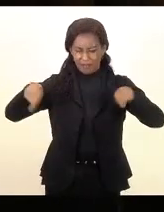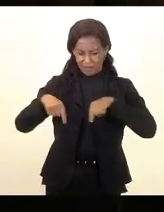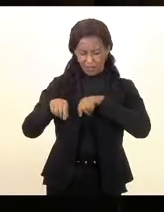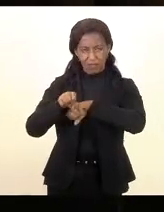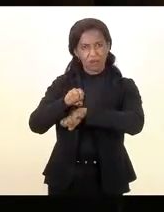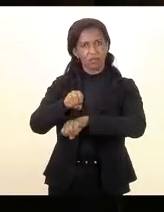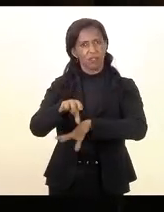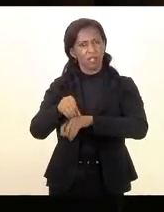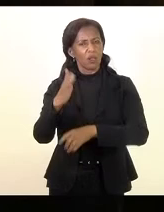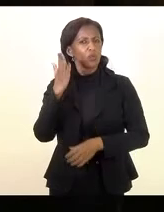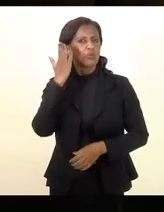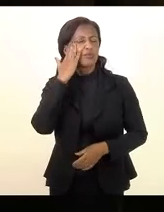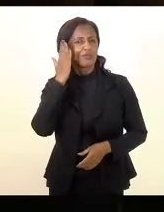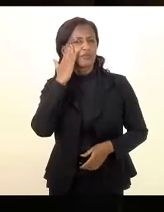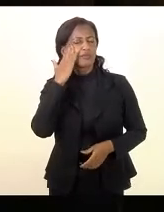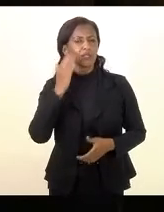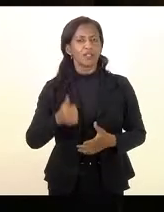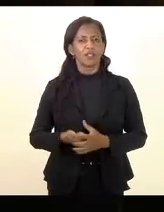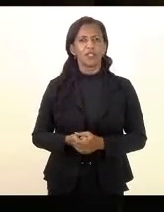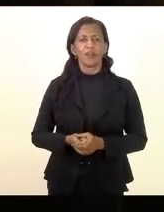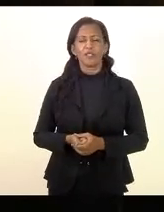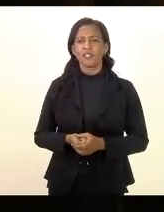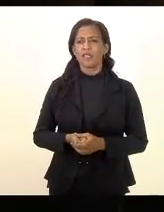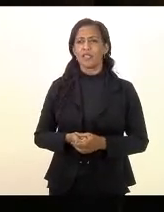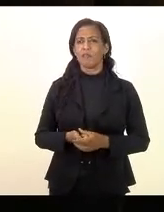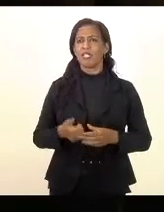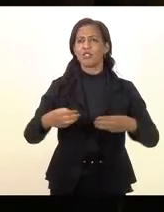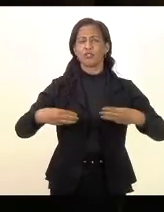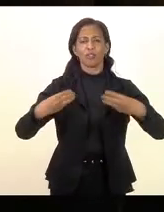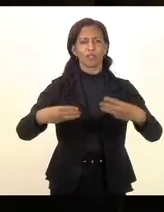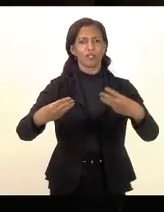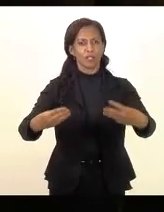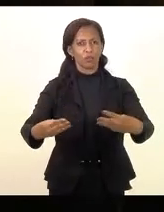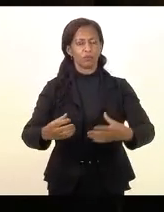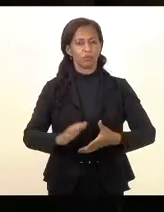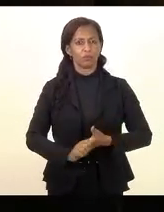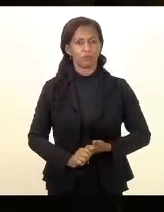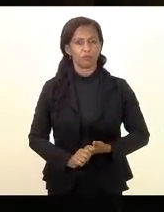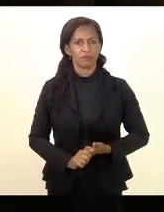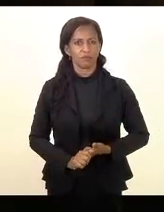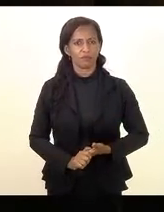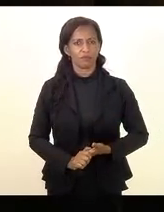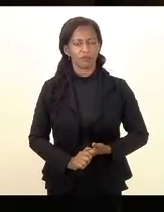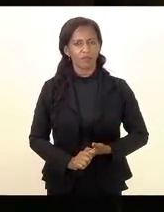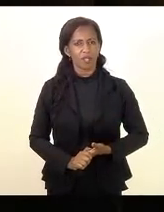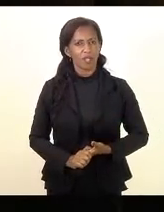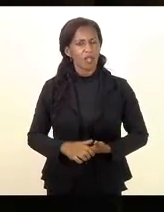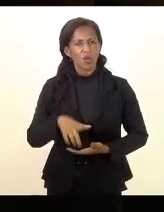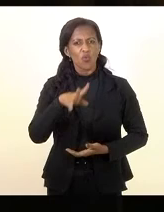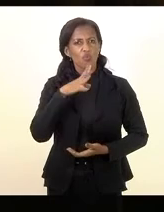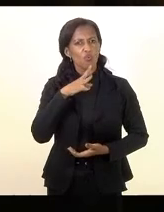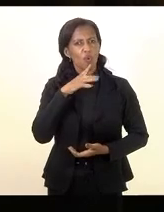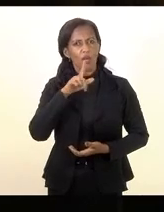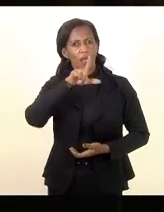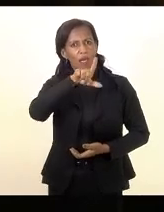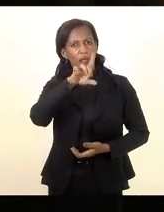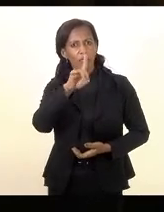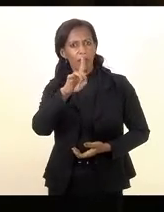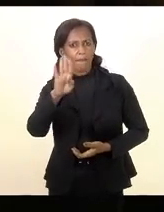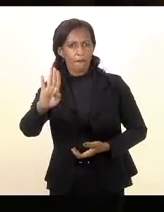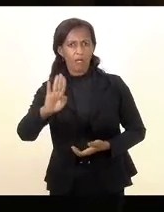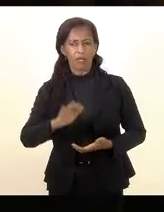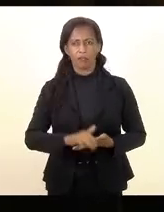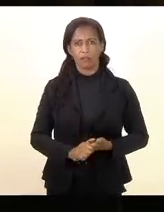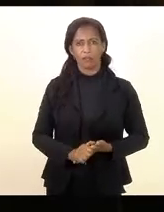sabe que o Brasil é signatário da carta de Salamanca desde 94 ele não sabe ele não conhece a LDB não conhece o plano nacional de